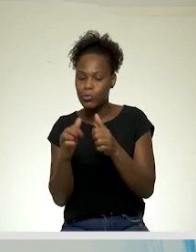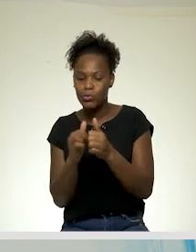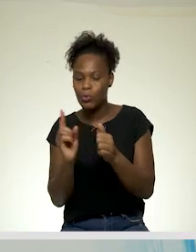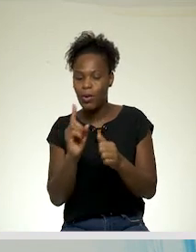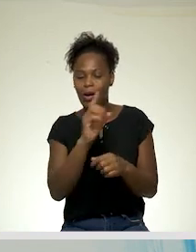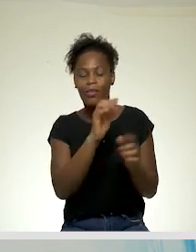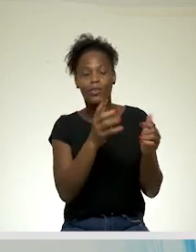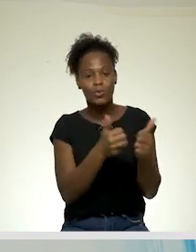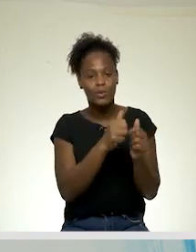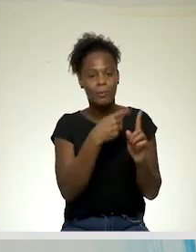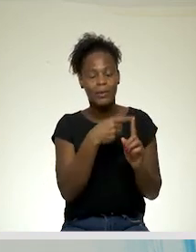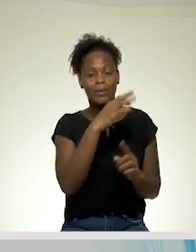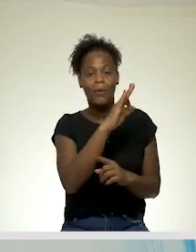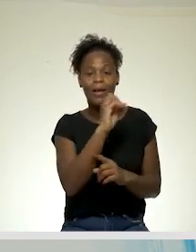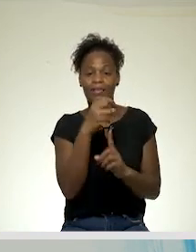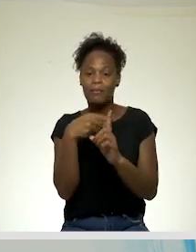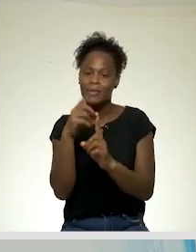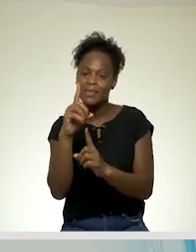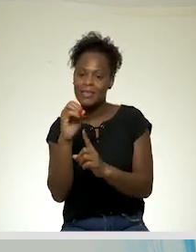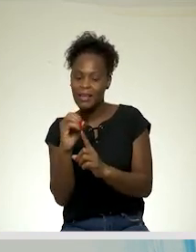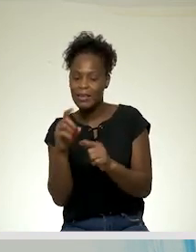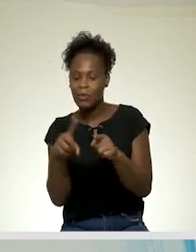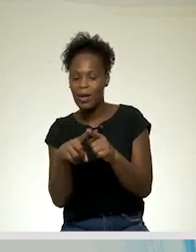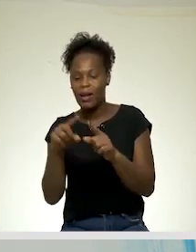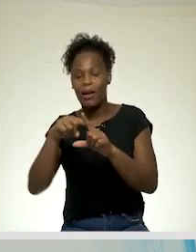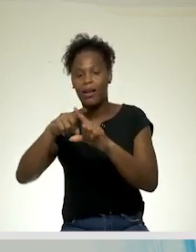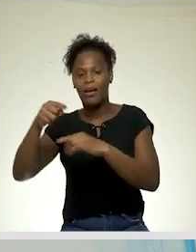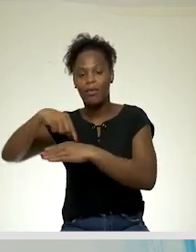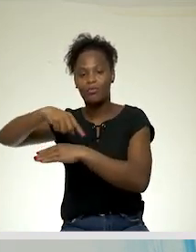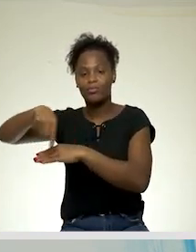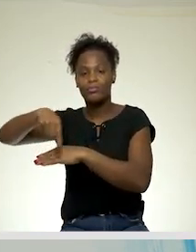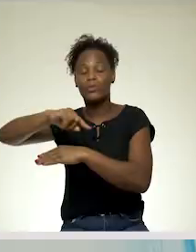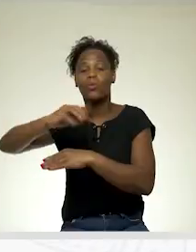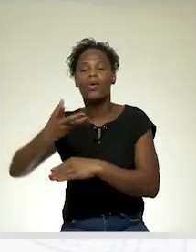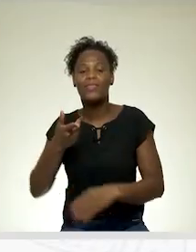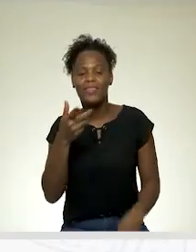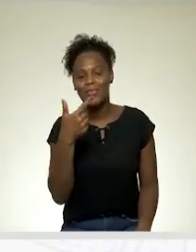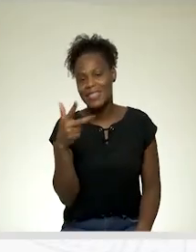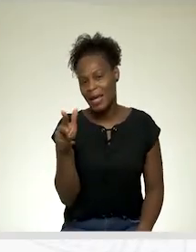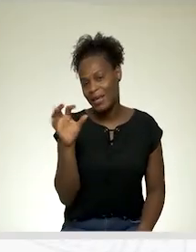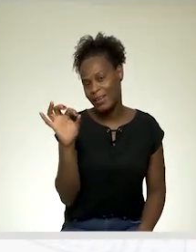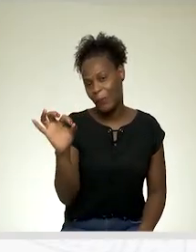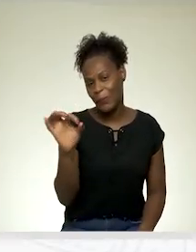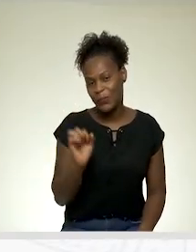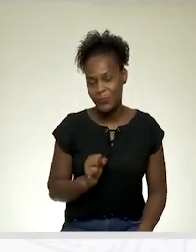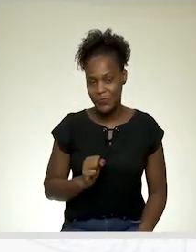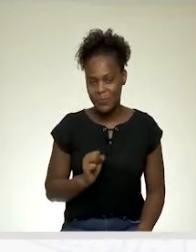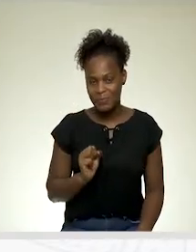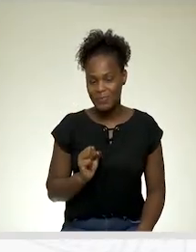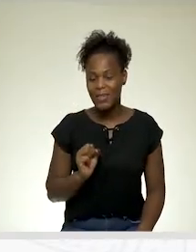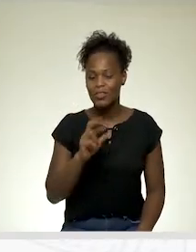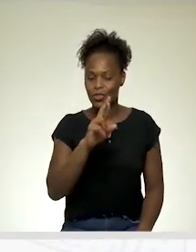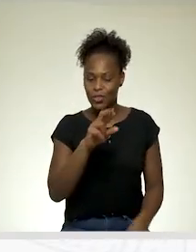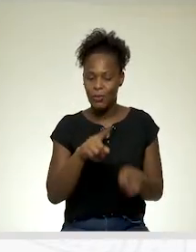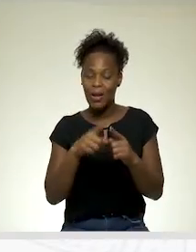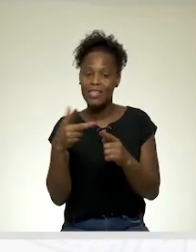somar 40 mais 60, dá igual a amplitude desse ângulo, que é igual a 100. Muito bem. Então,